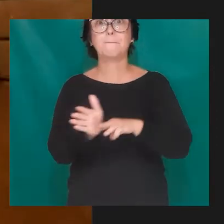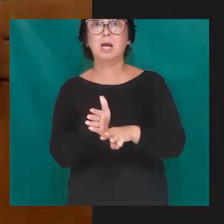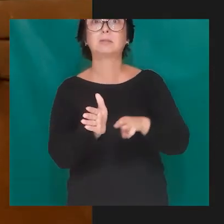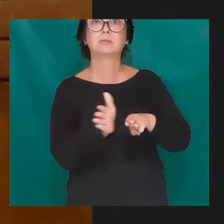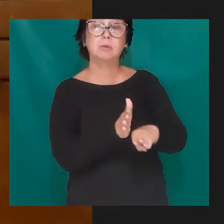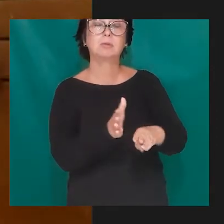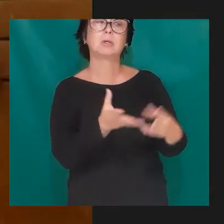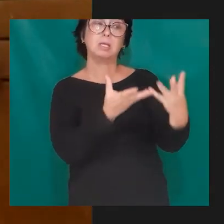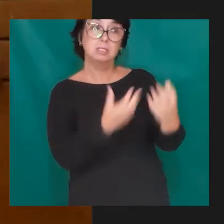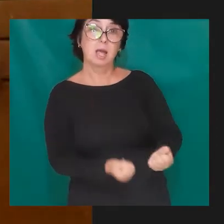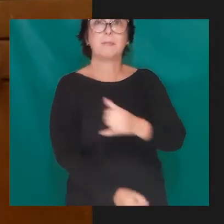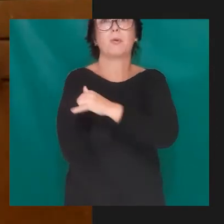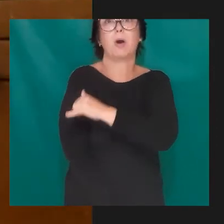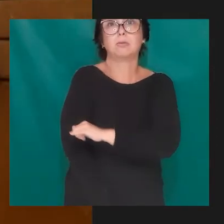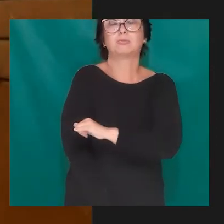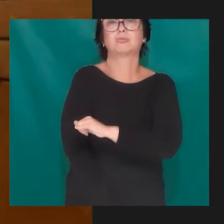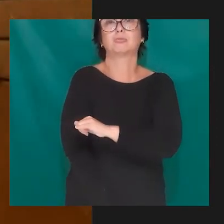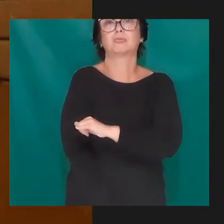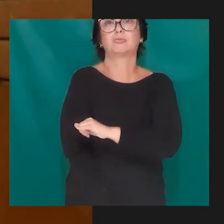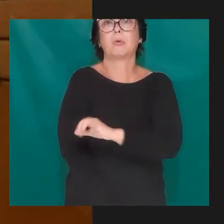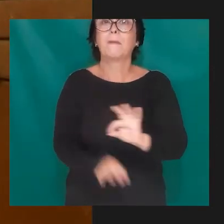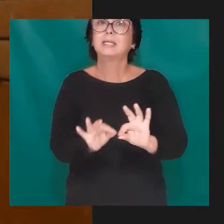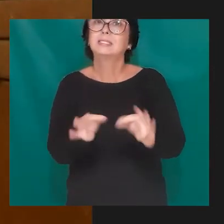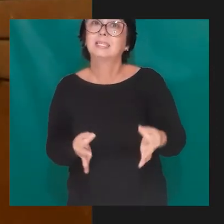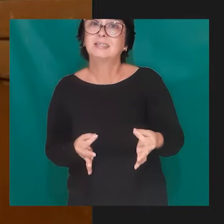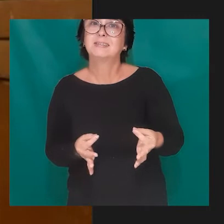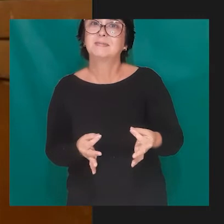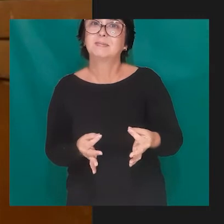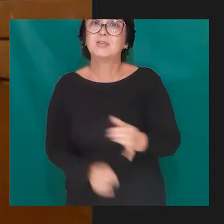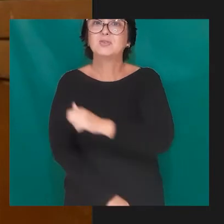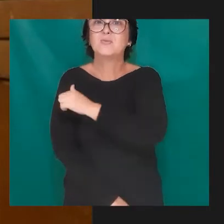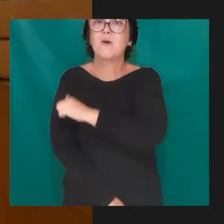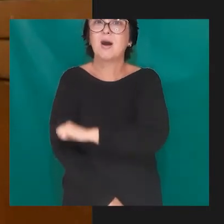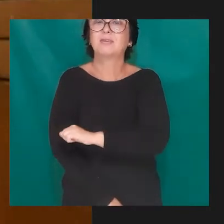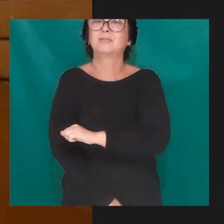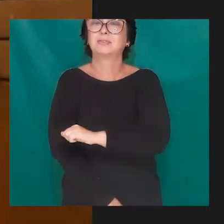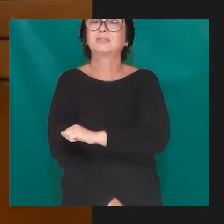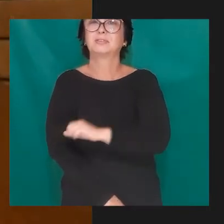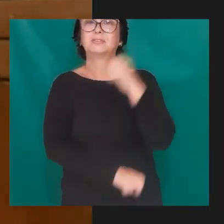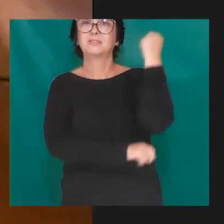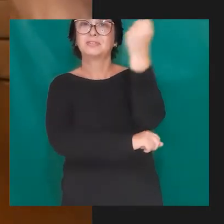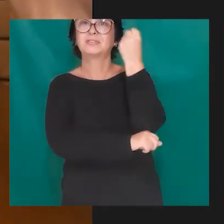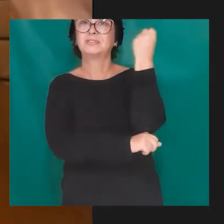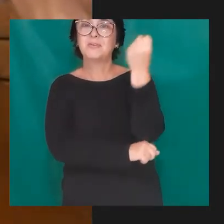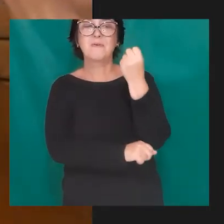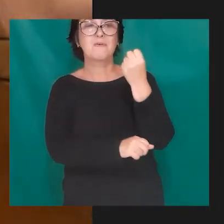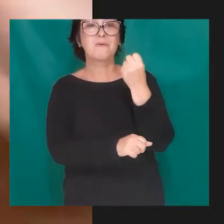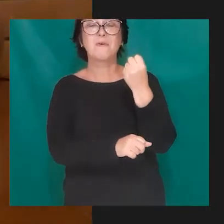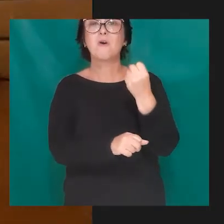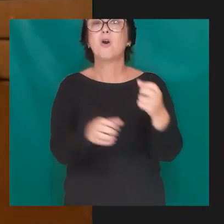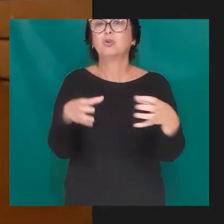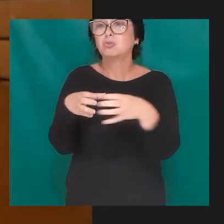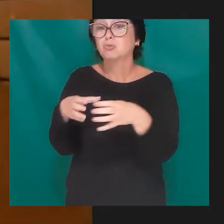aluno recebe, mas para simplesmente fazer com que o aluno de Porto Alegre possa tocar com o da Barra do